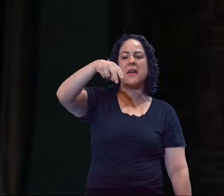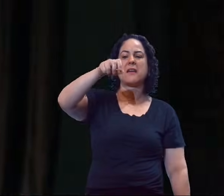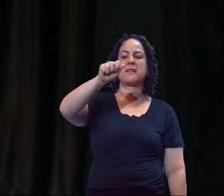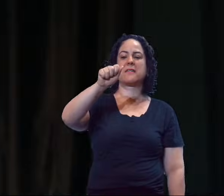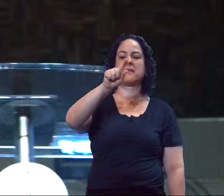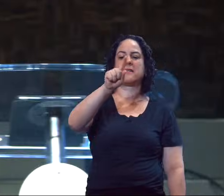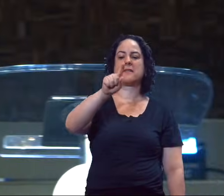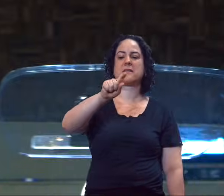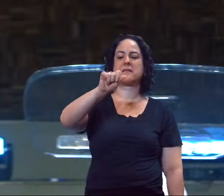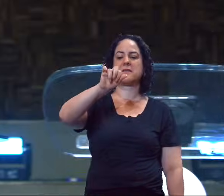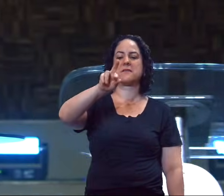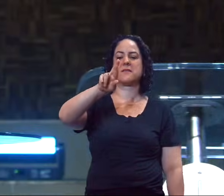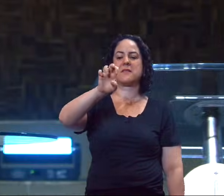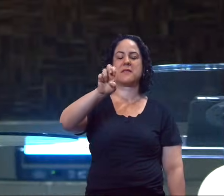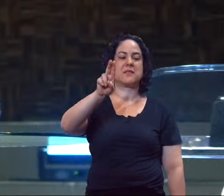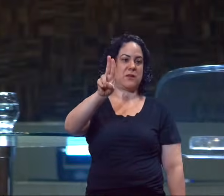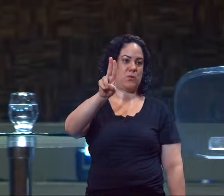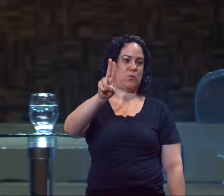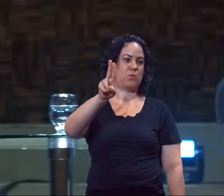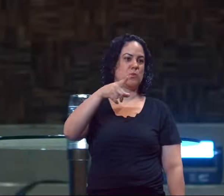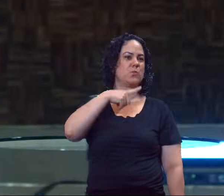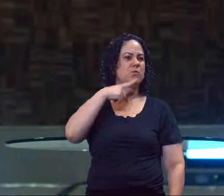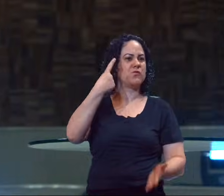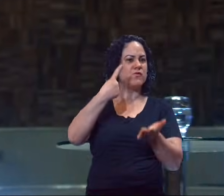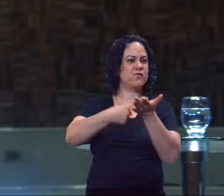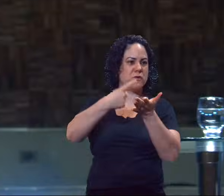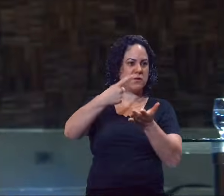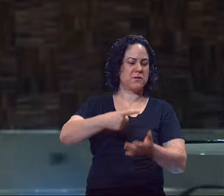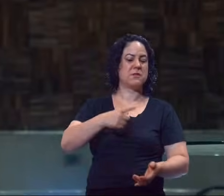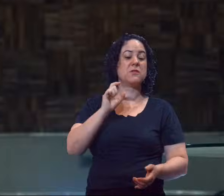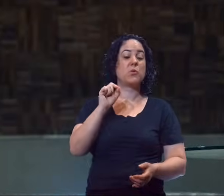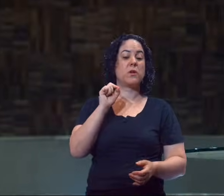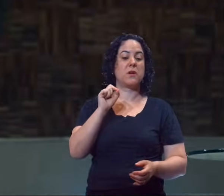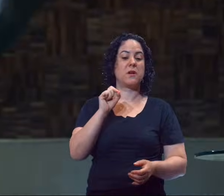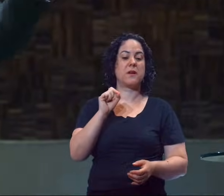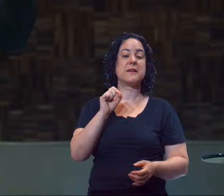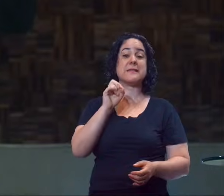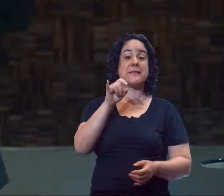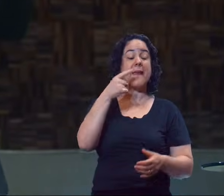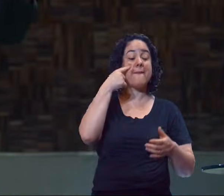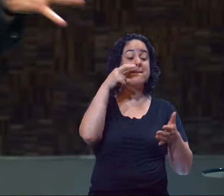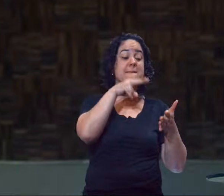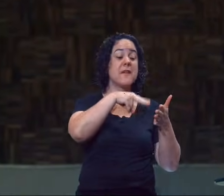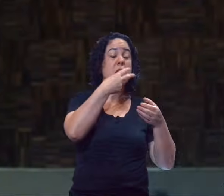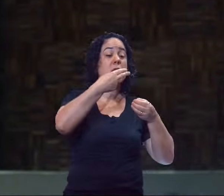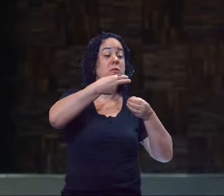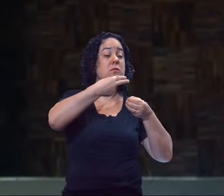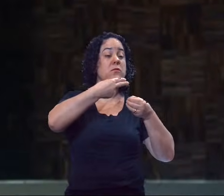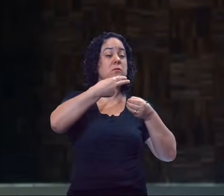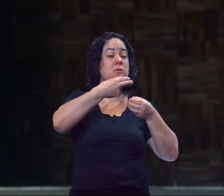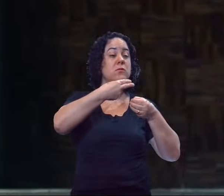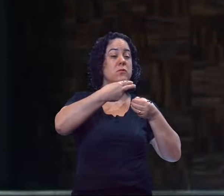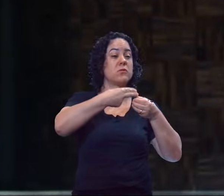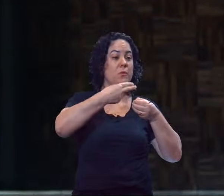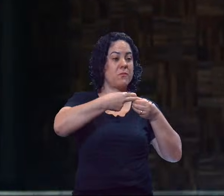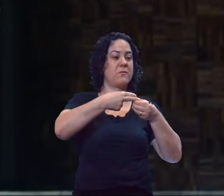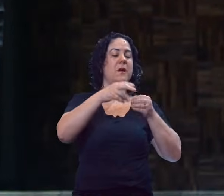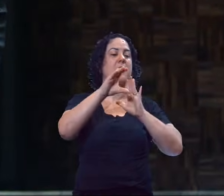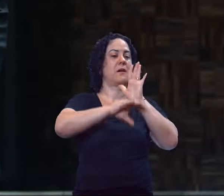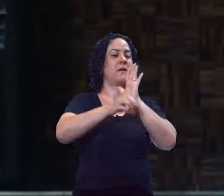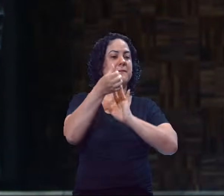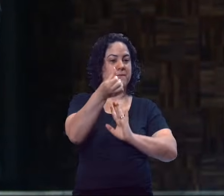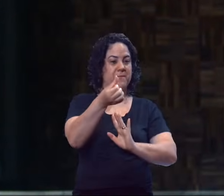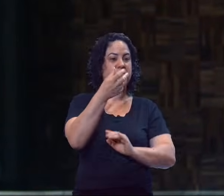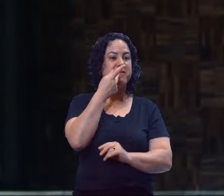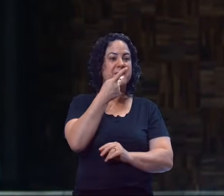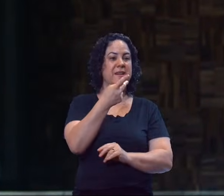nazireu. Por quê? Porque o voto de nazireu, se você ler lá em Números 6, nesse voto, quando alguém queria